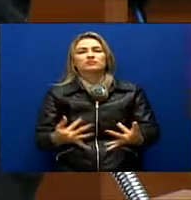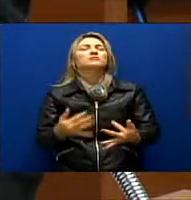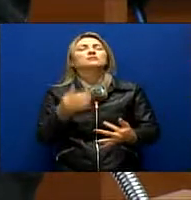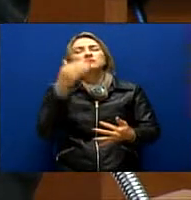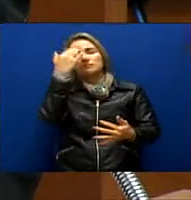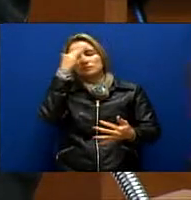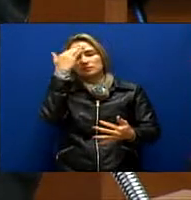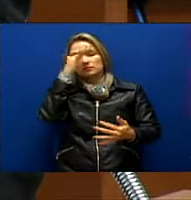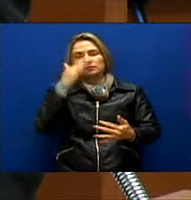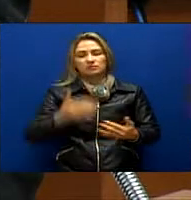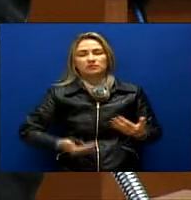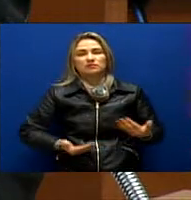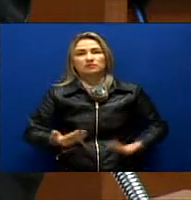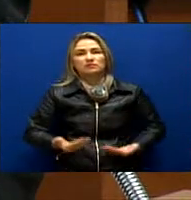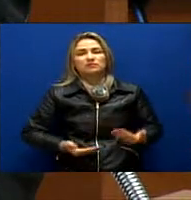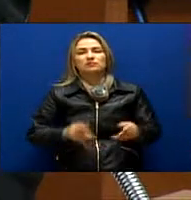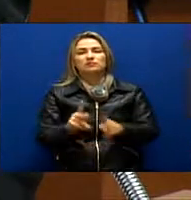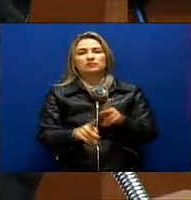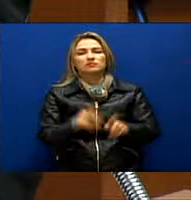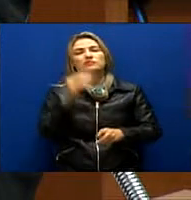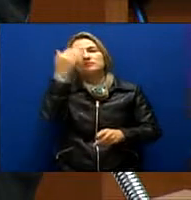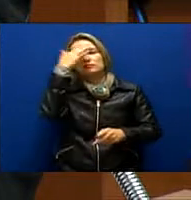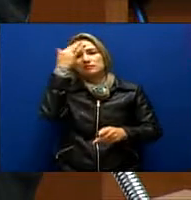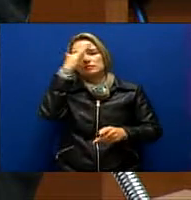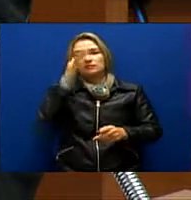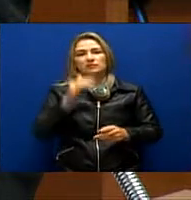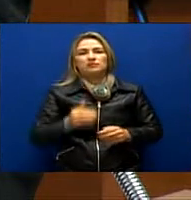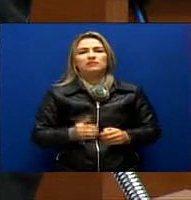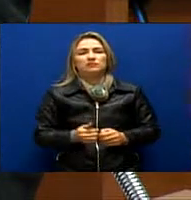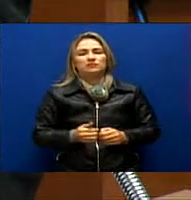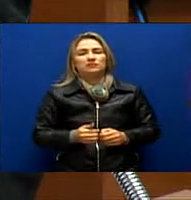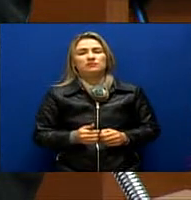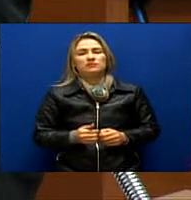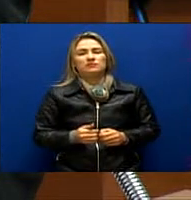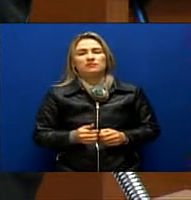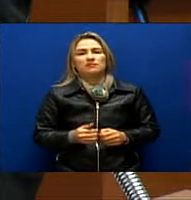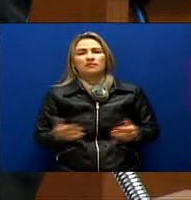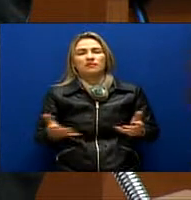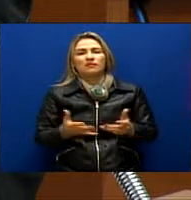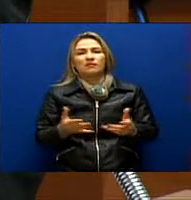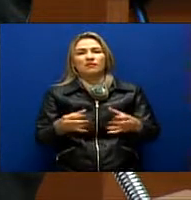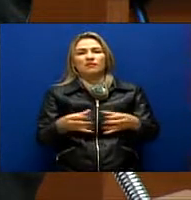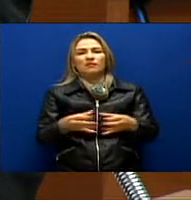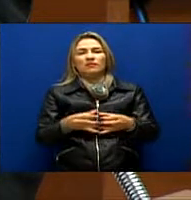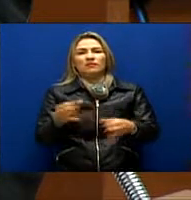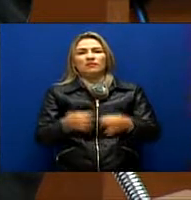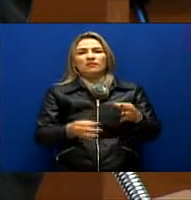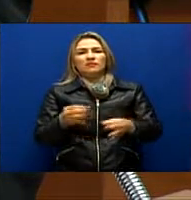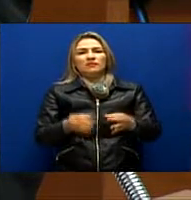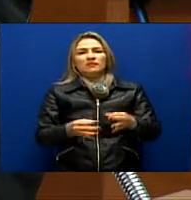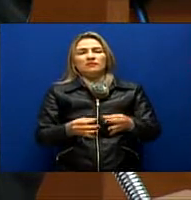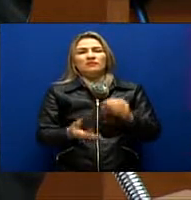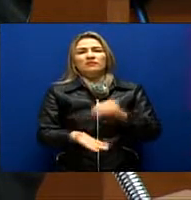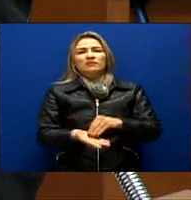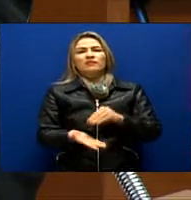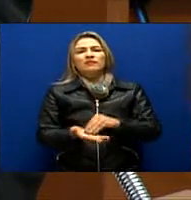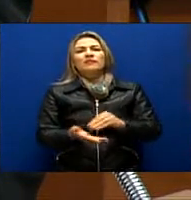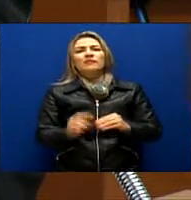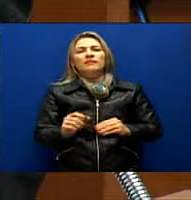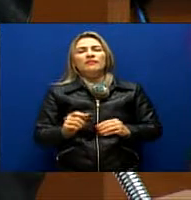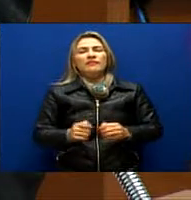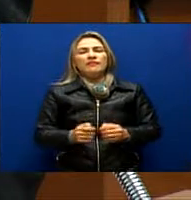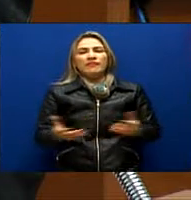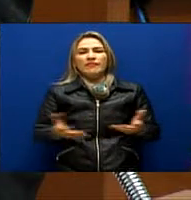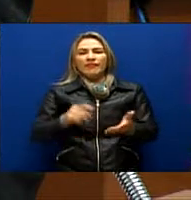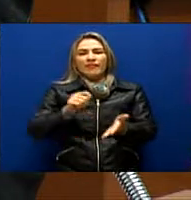o funcionalismo também entende. E isso daí, olha, nós temos a falta hoje na Comissão de Justiça. Nem que eu quisesse dar